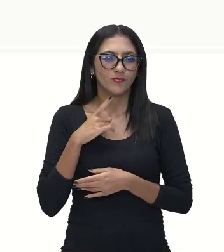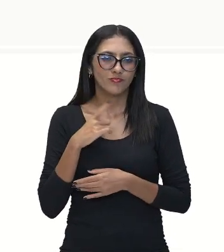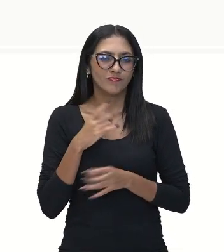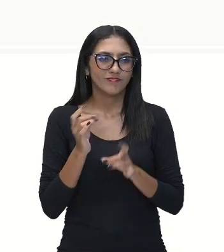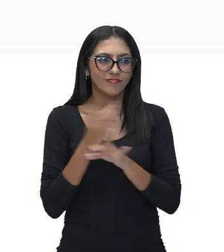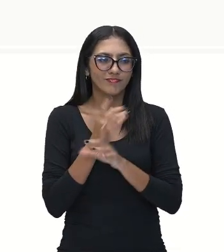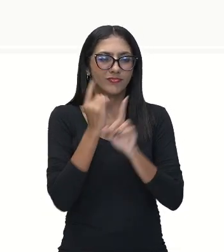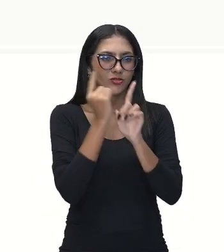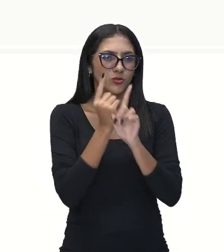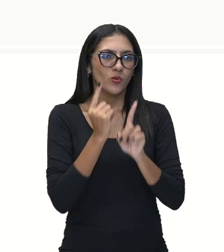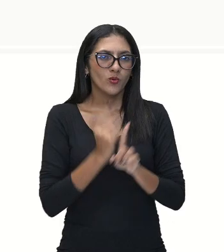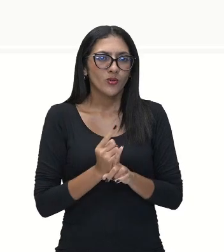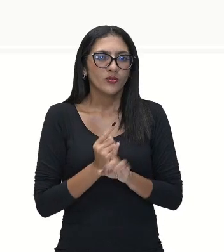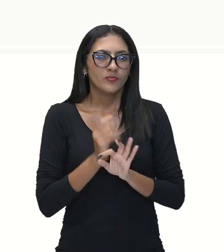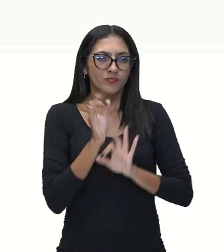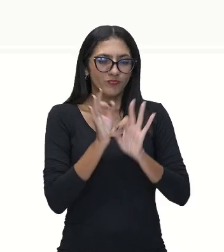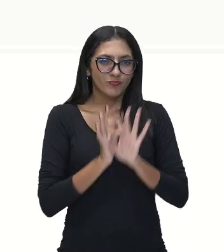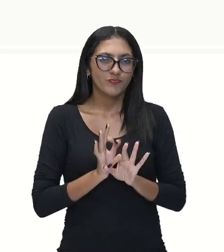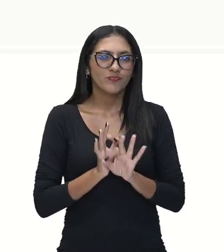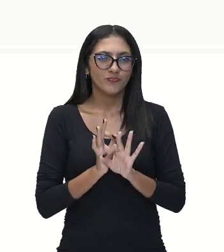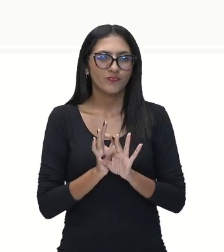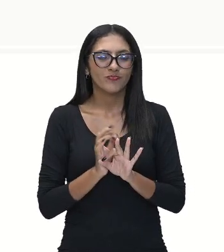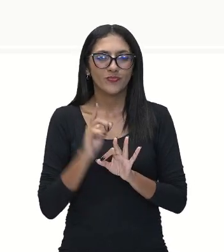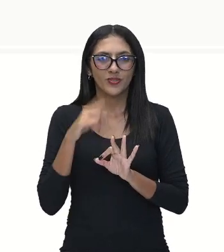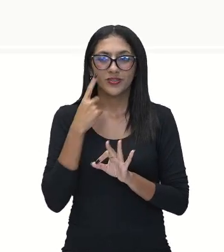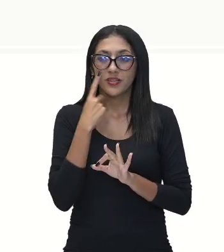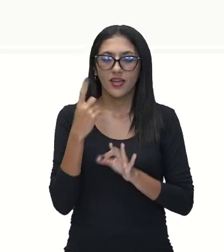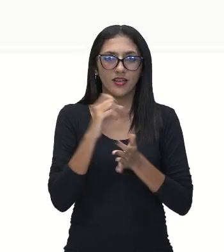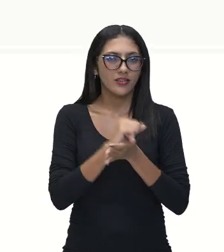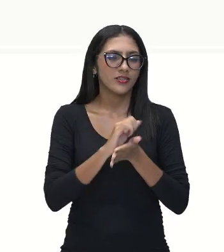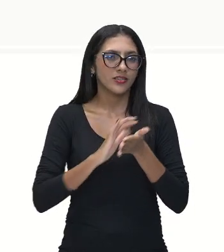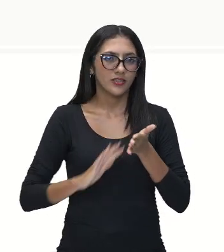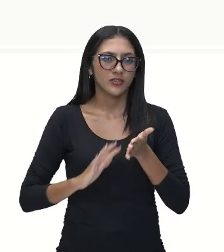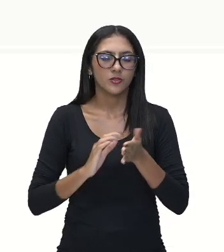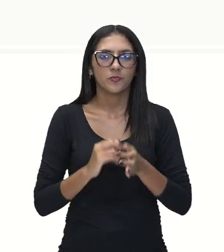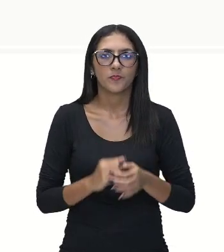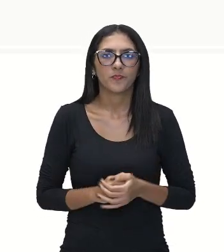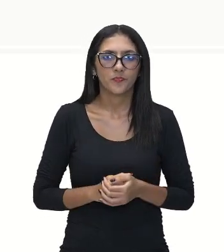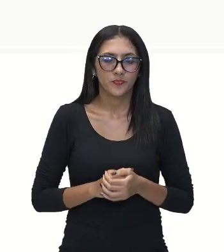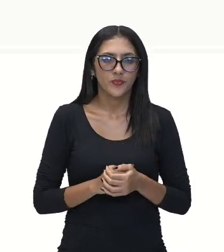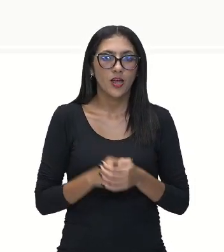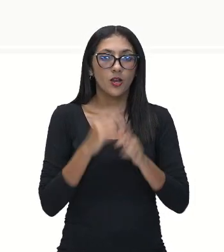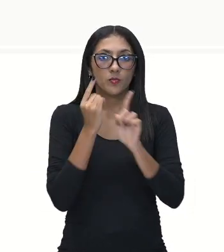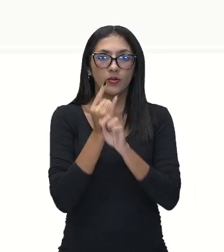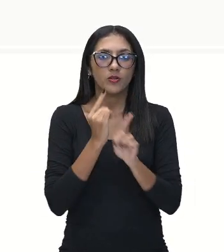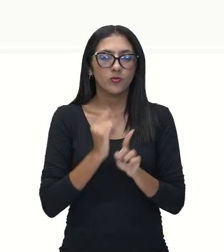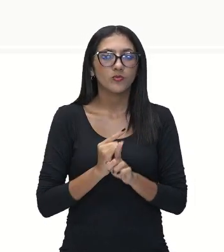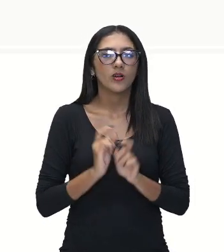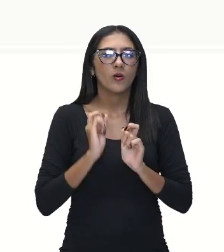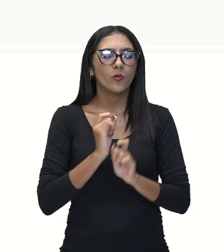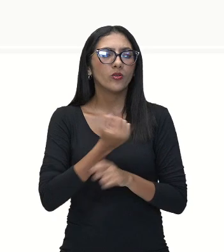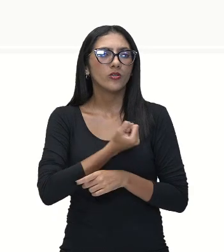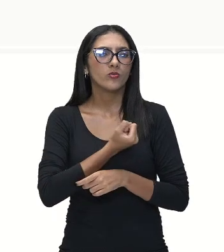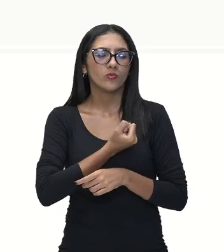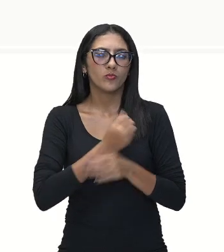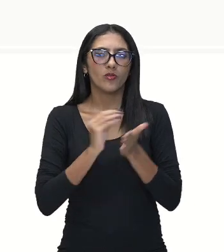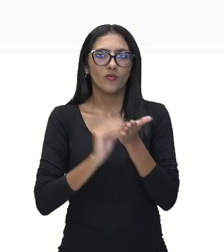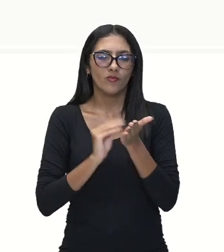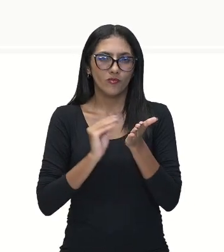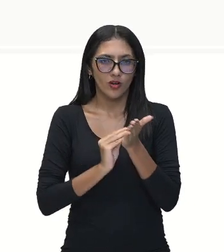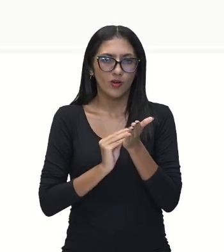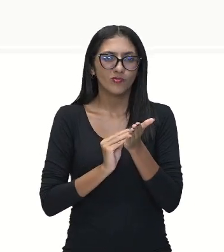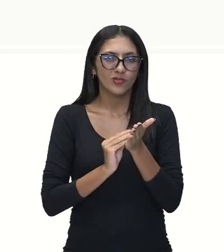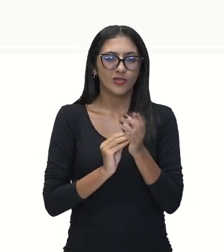encontramos né O que a questão pedia que era para determinarmos o o valor